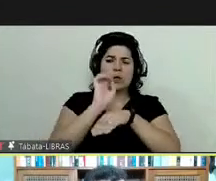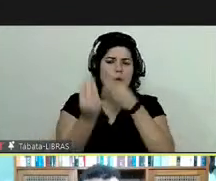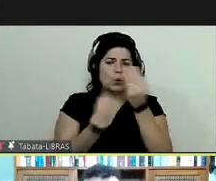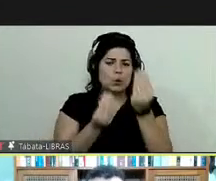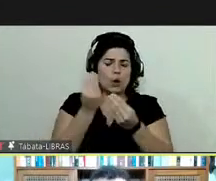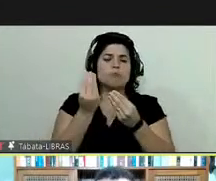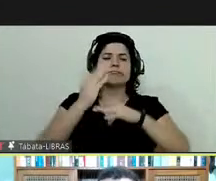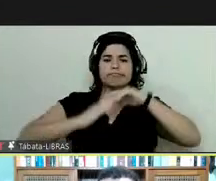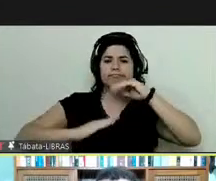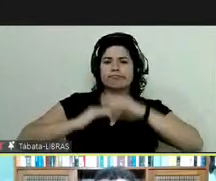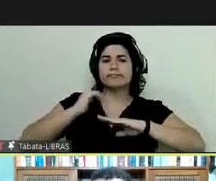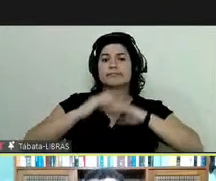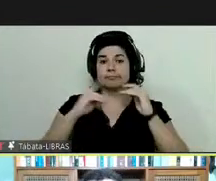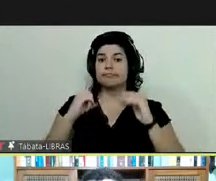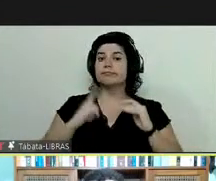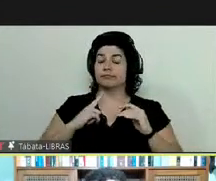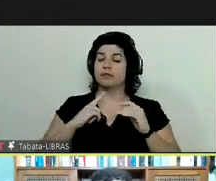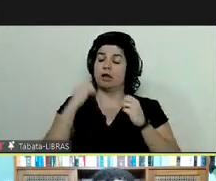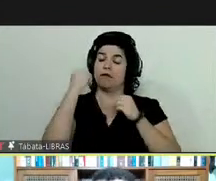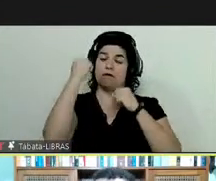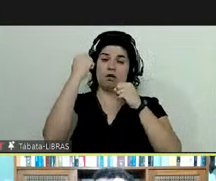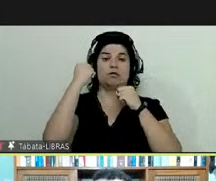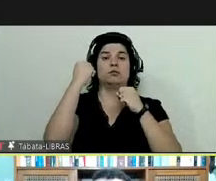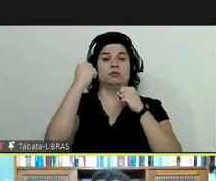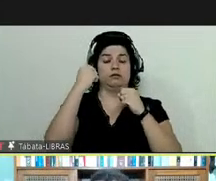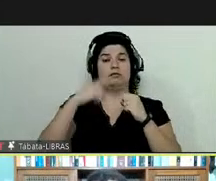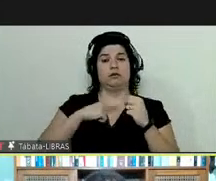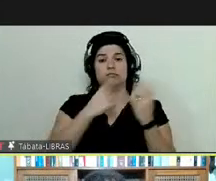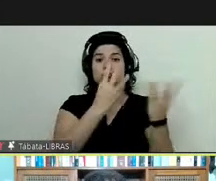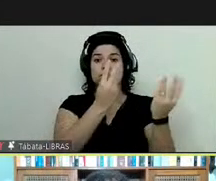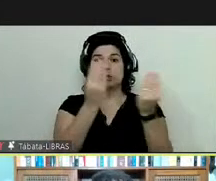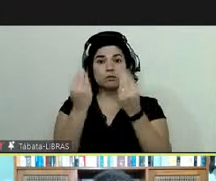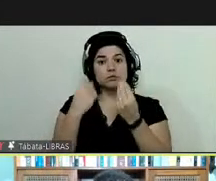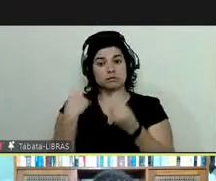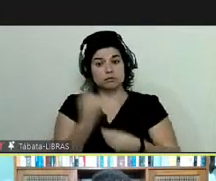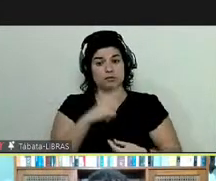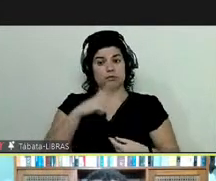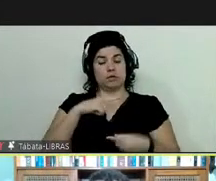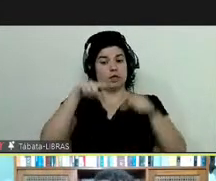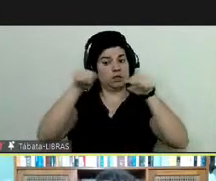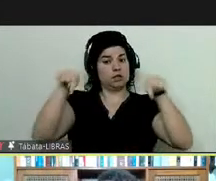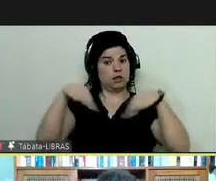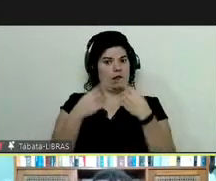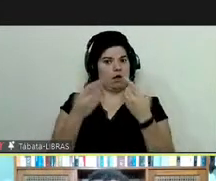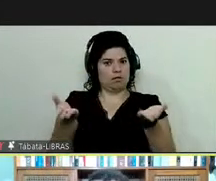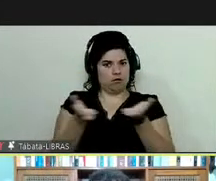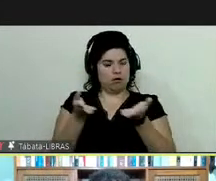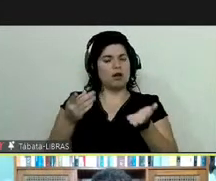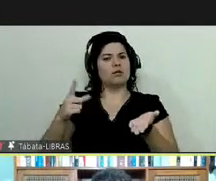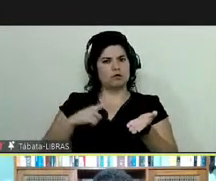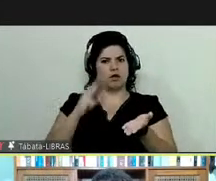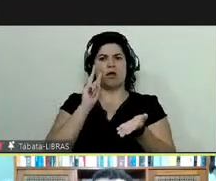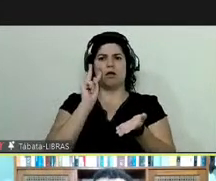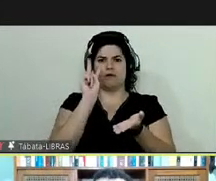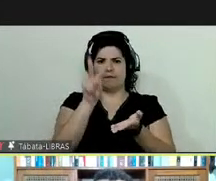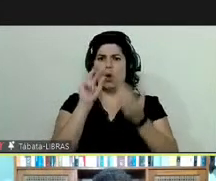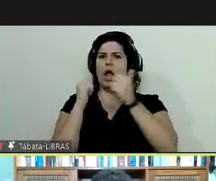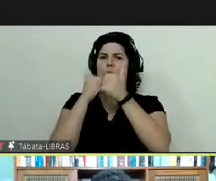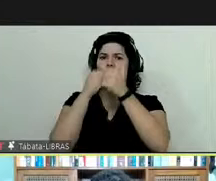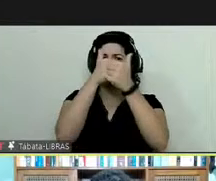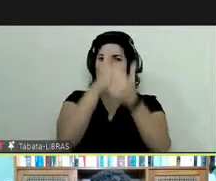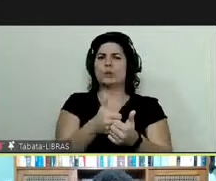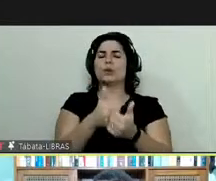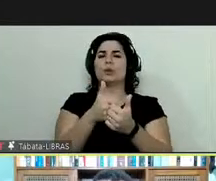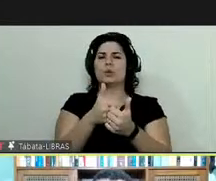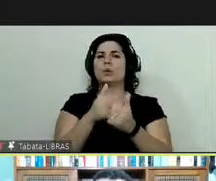deveria funcionar contrataram de madeira muito forte né muitos de nós que estamos aqui nessa sala aliás vimos justamente acompanhamos o